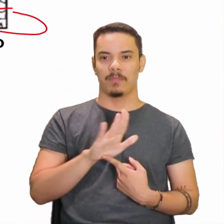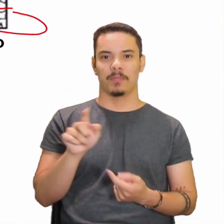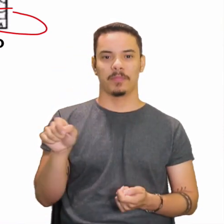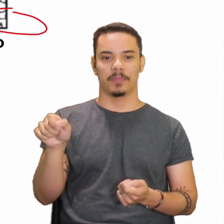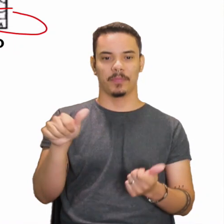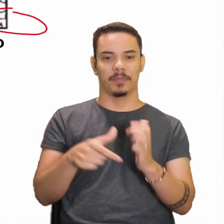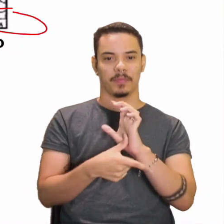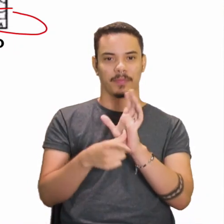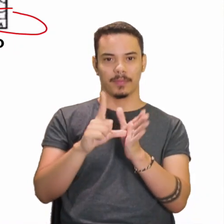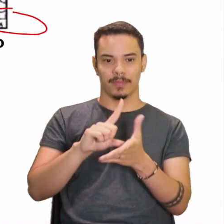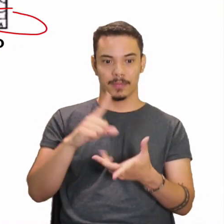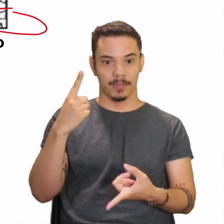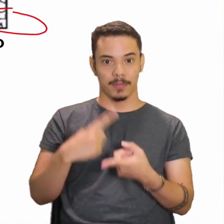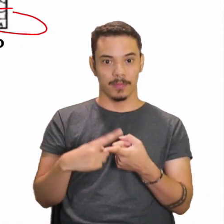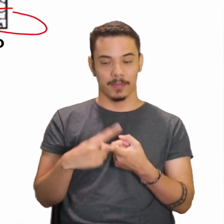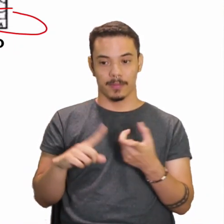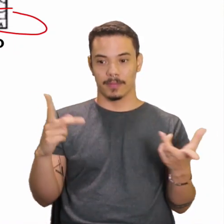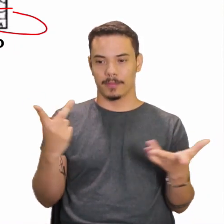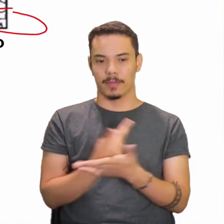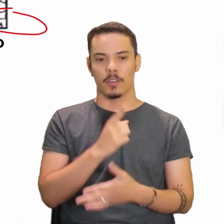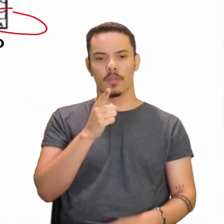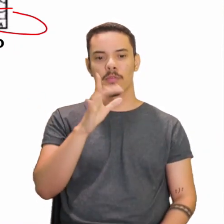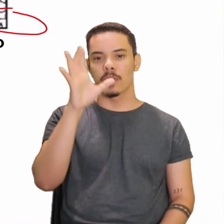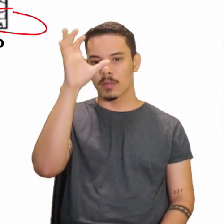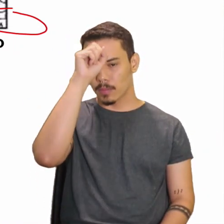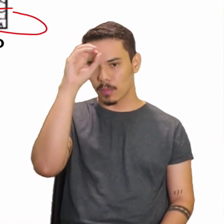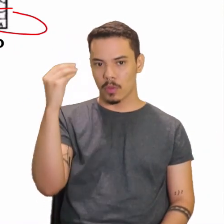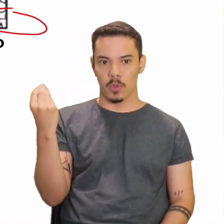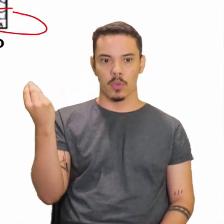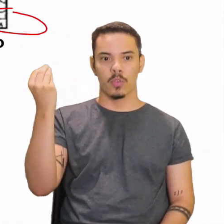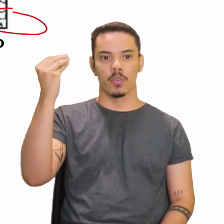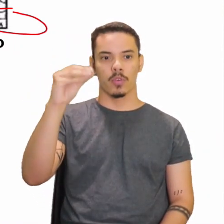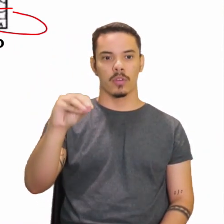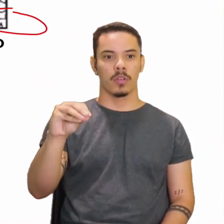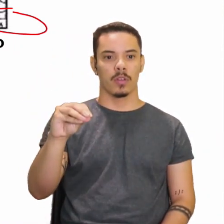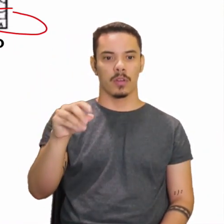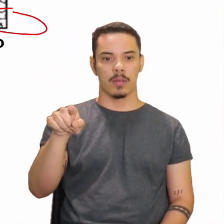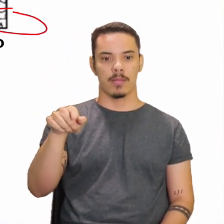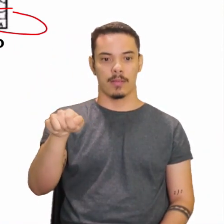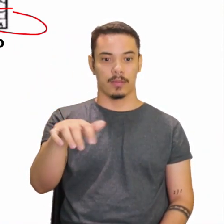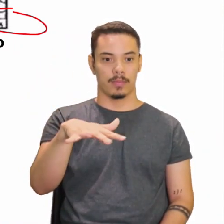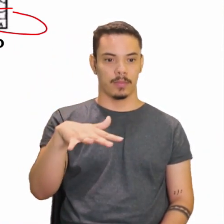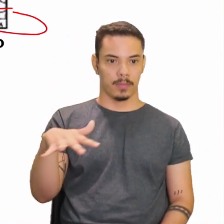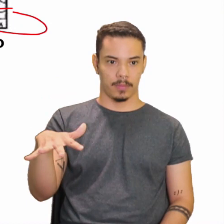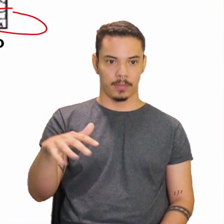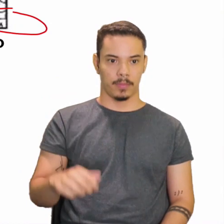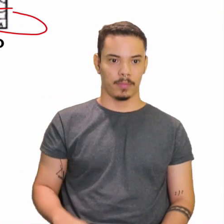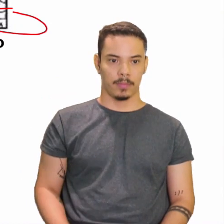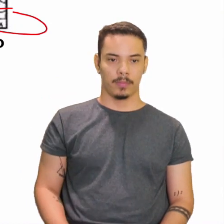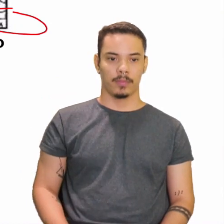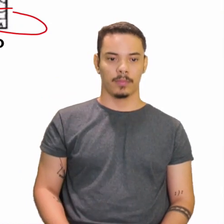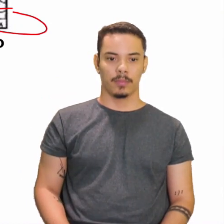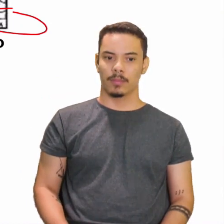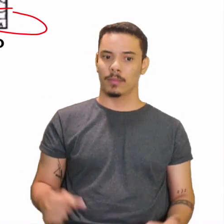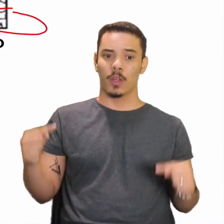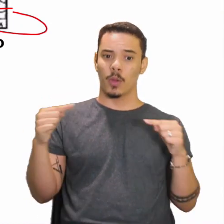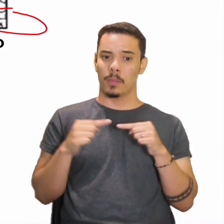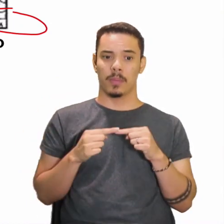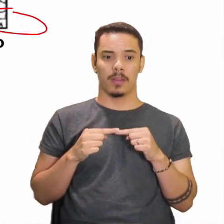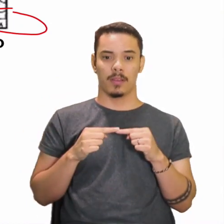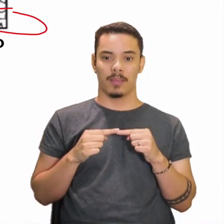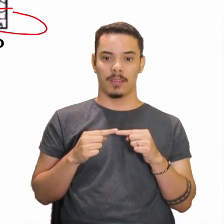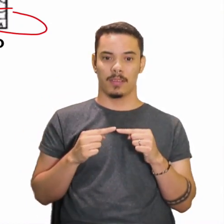Porque é, no caso, que você que ia preencher esse espaço. E né? O que dá certo ali